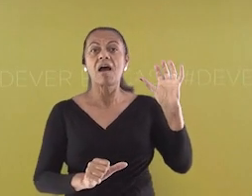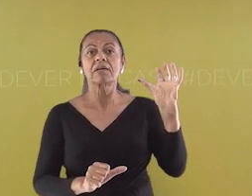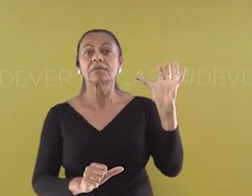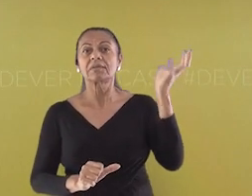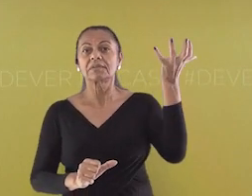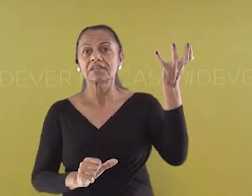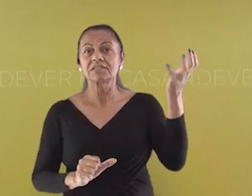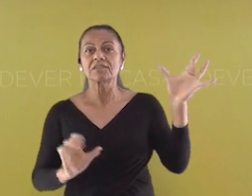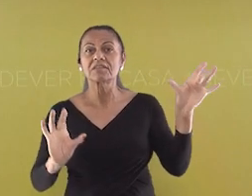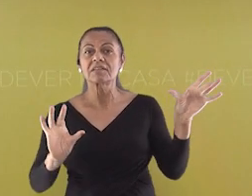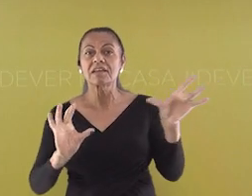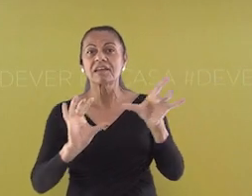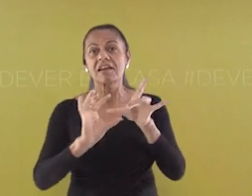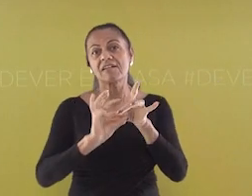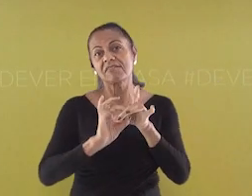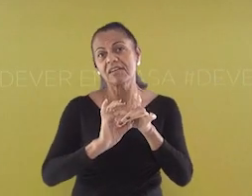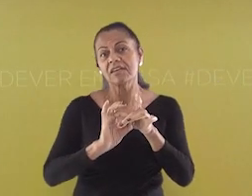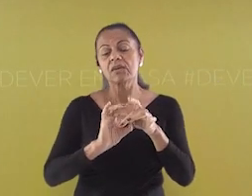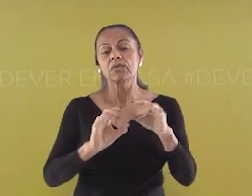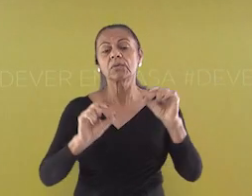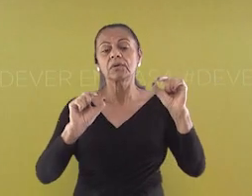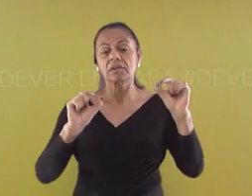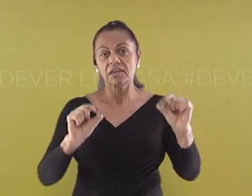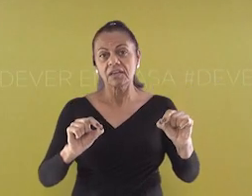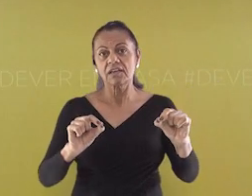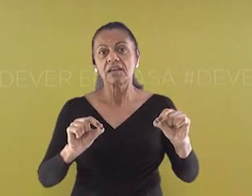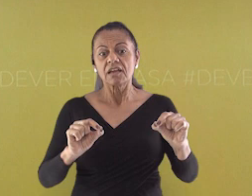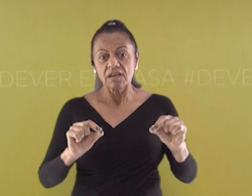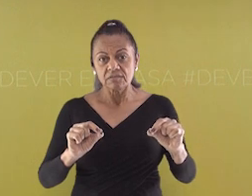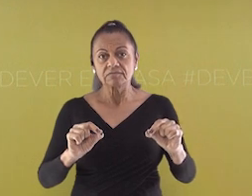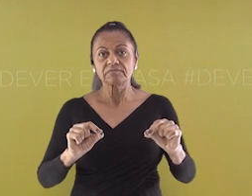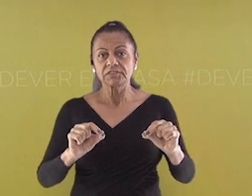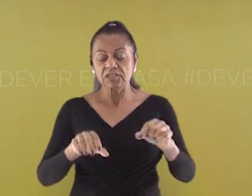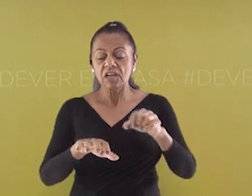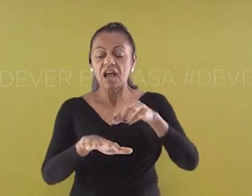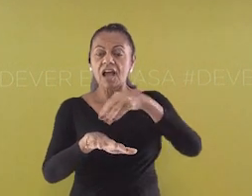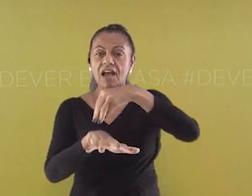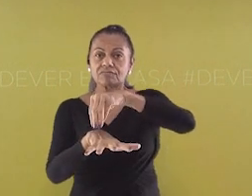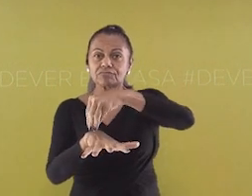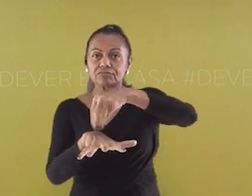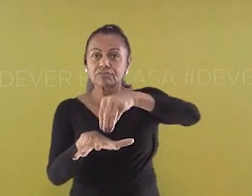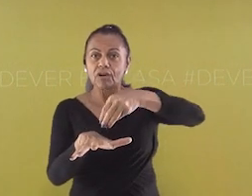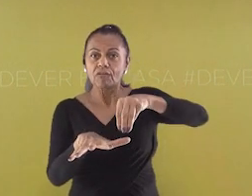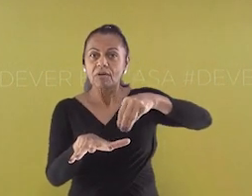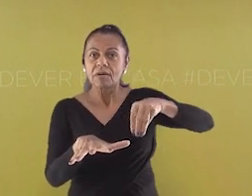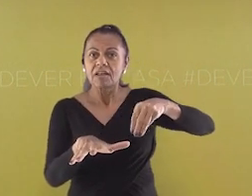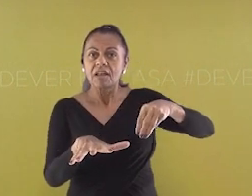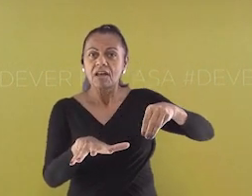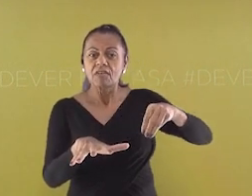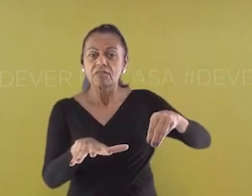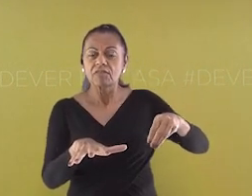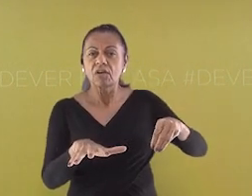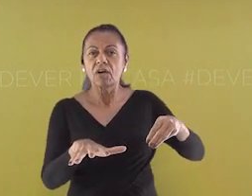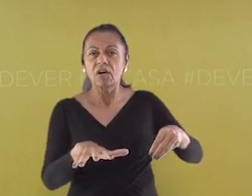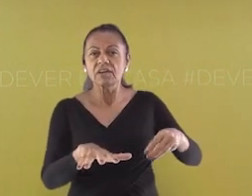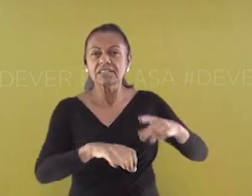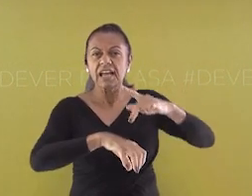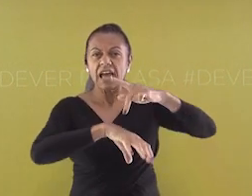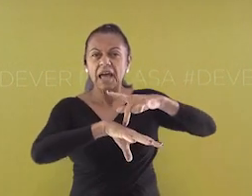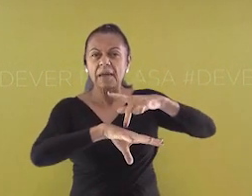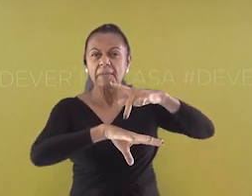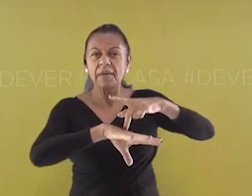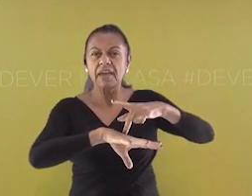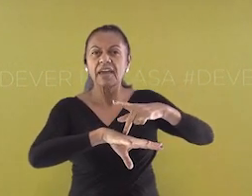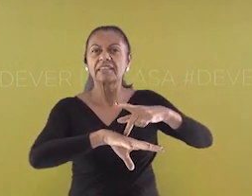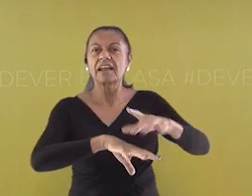os principais fenômenos associados ao soterramento e posterior formação de fósseis de seres